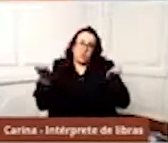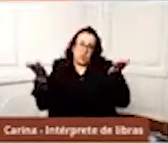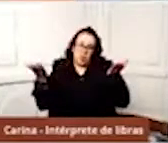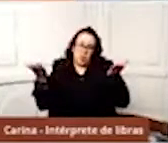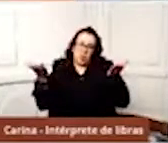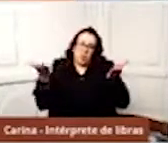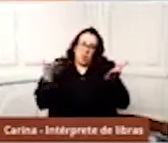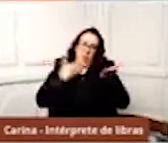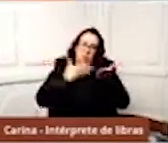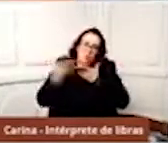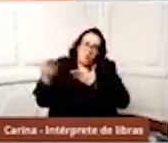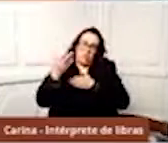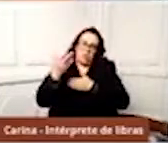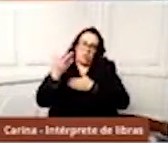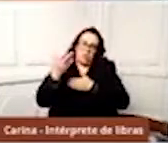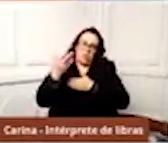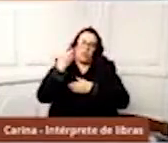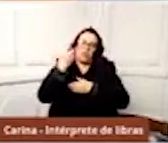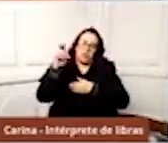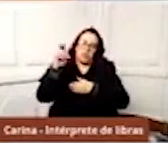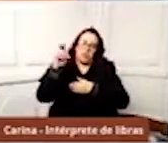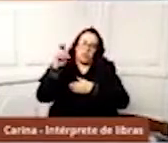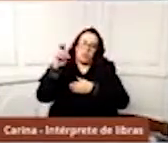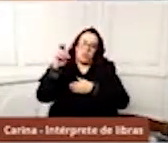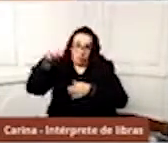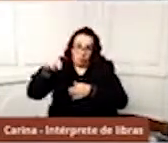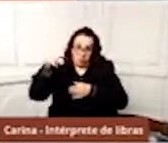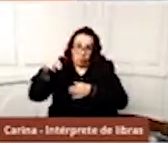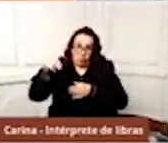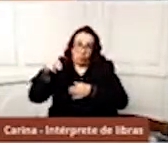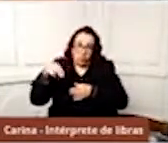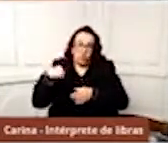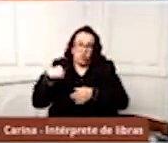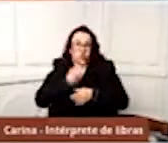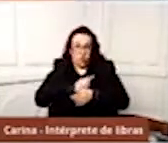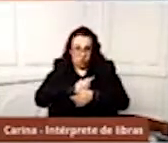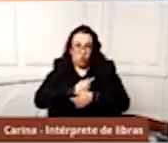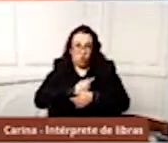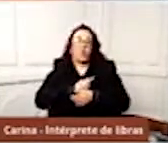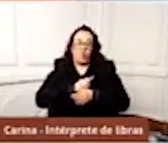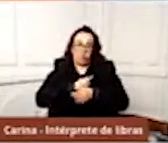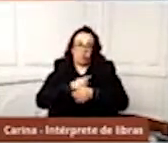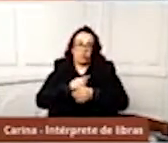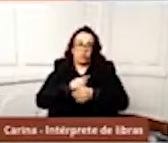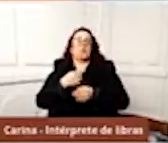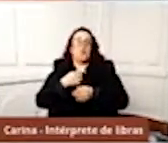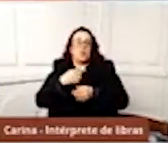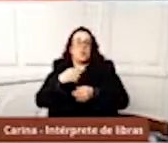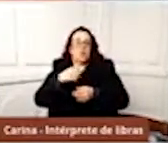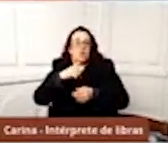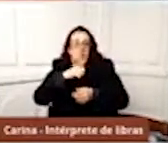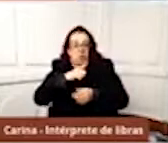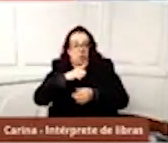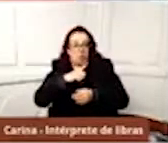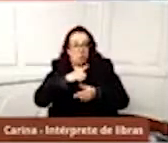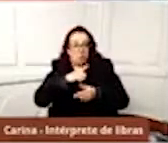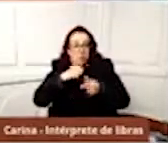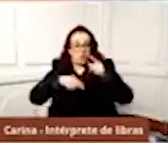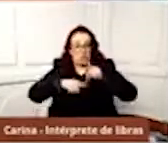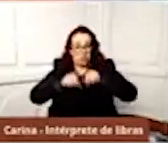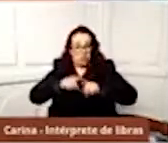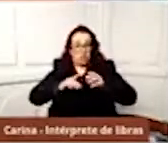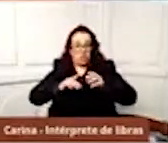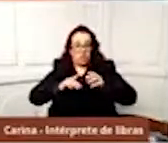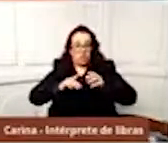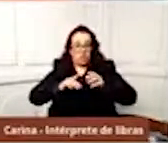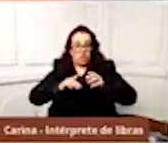para 15 de junho, nós estamos aqui permitindo atividades no ensino superior, nas pós-graduações, no